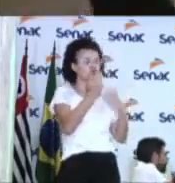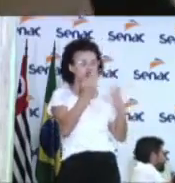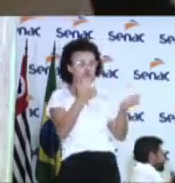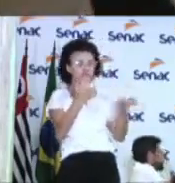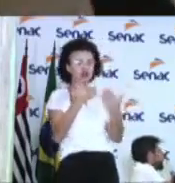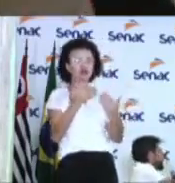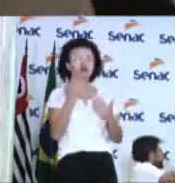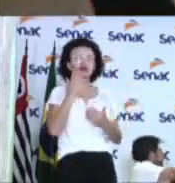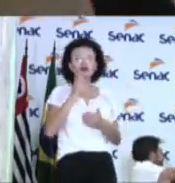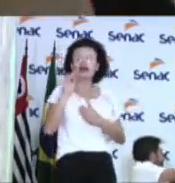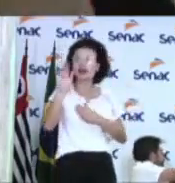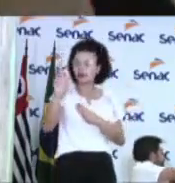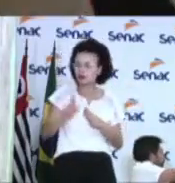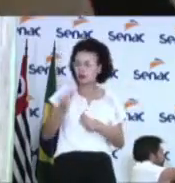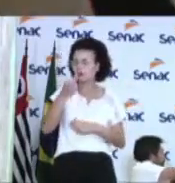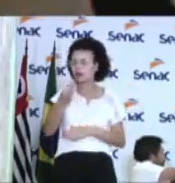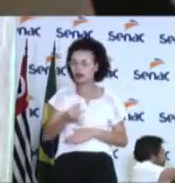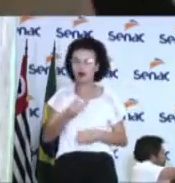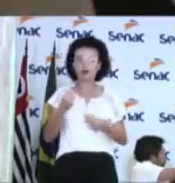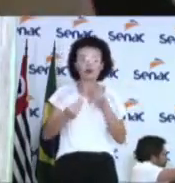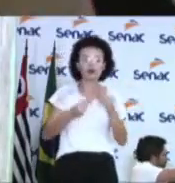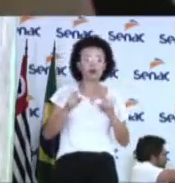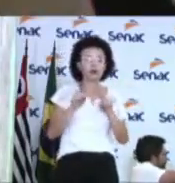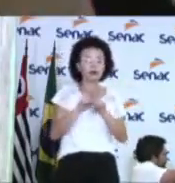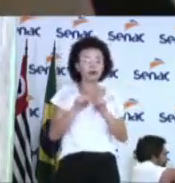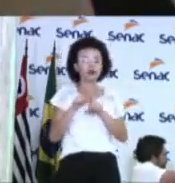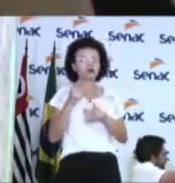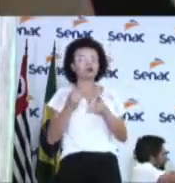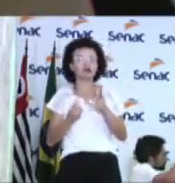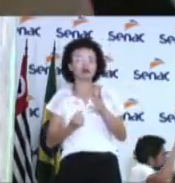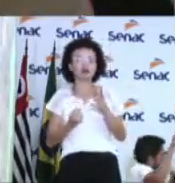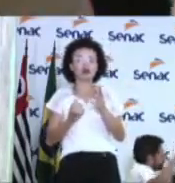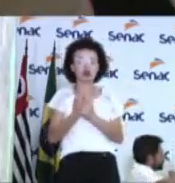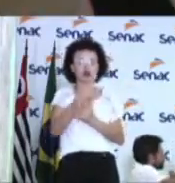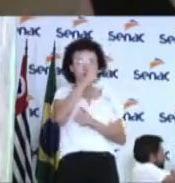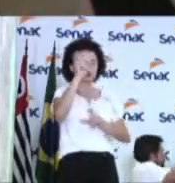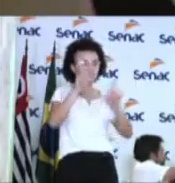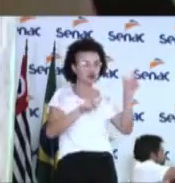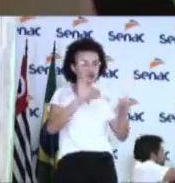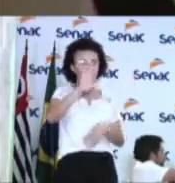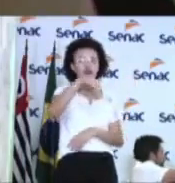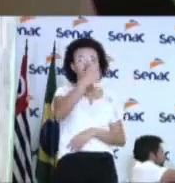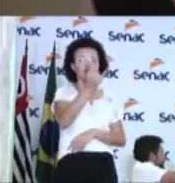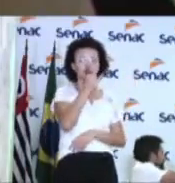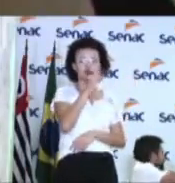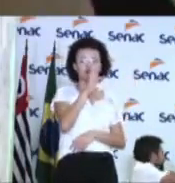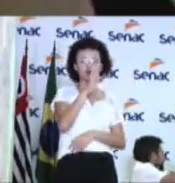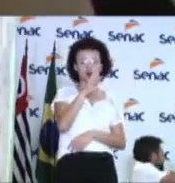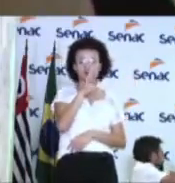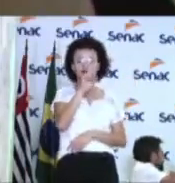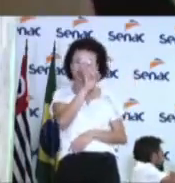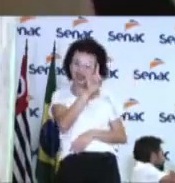com quem escrevia. A gente criou esses personagens vão para fora. Por exemplo, o Fred,